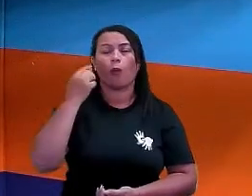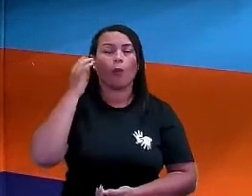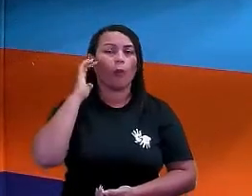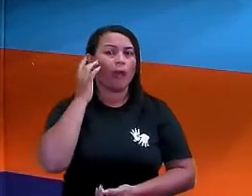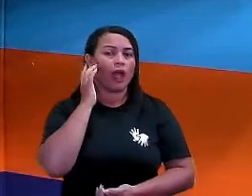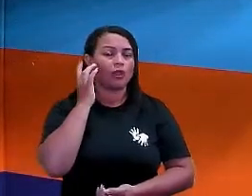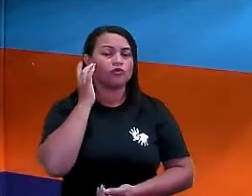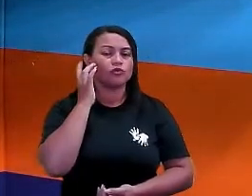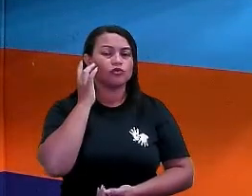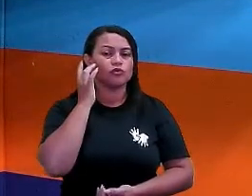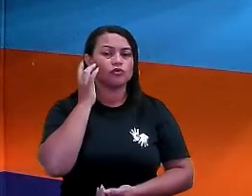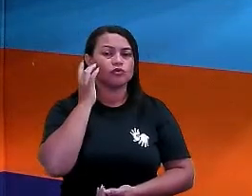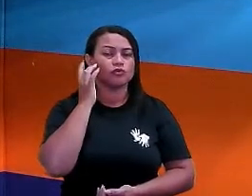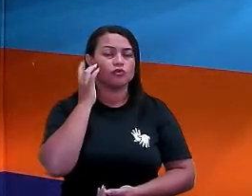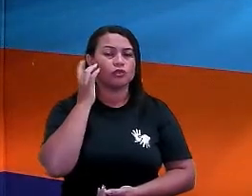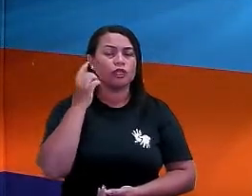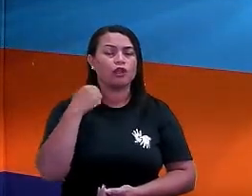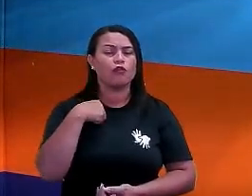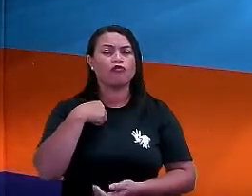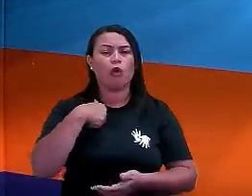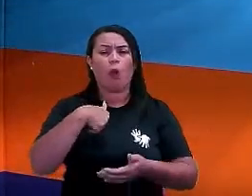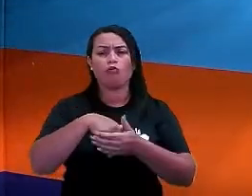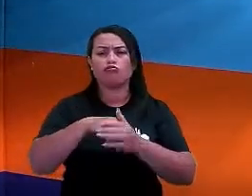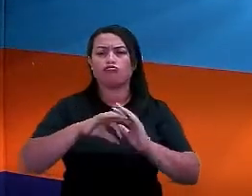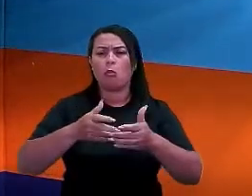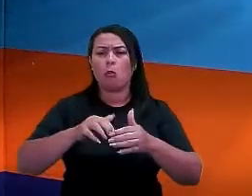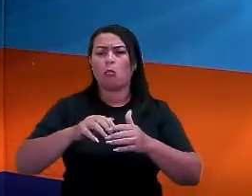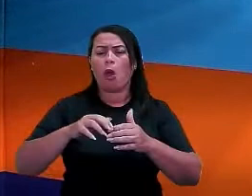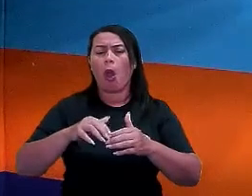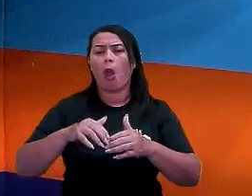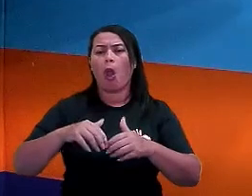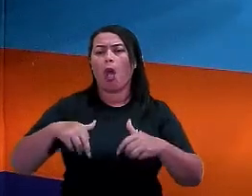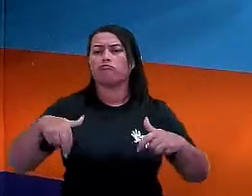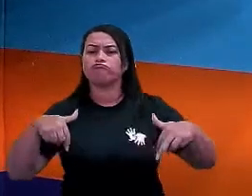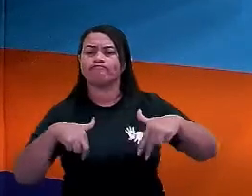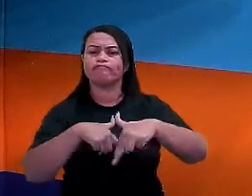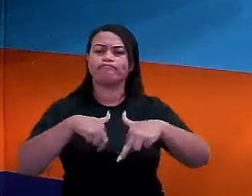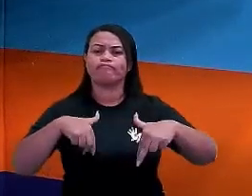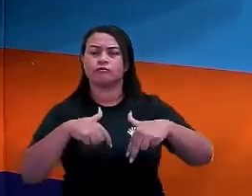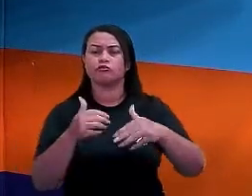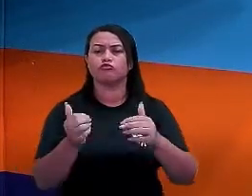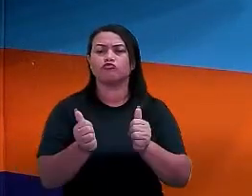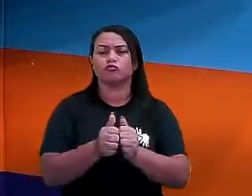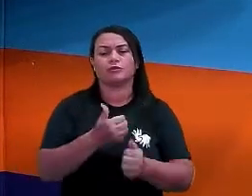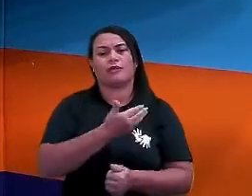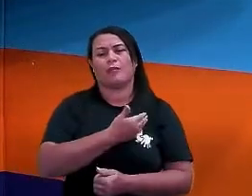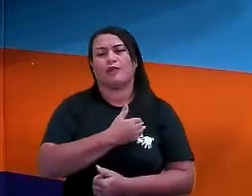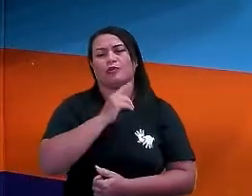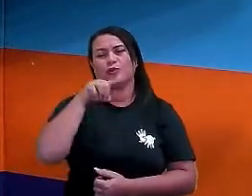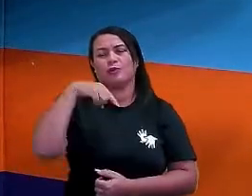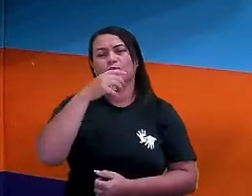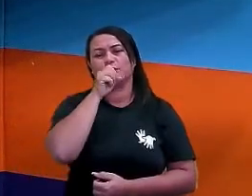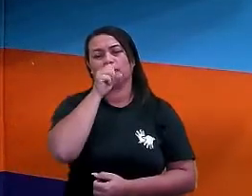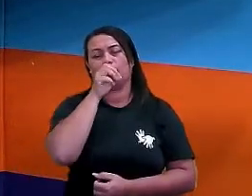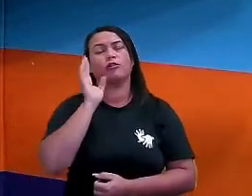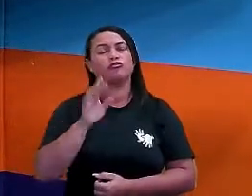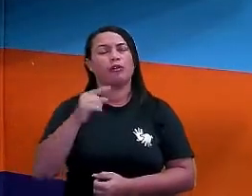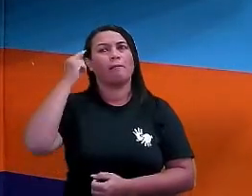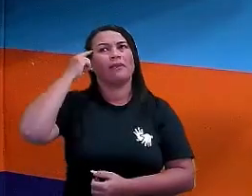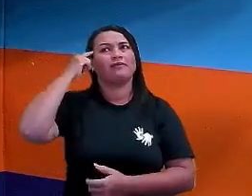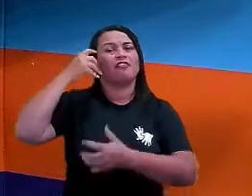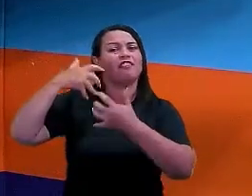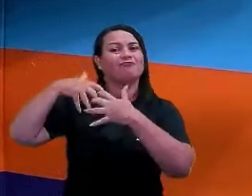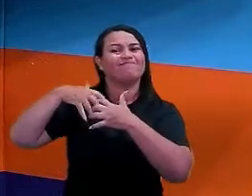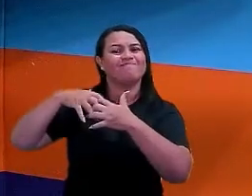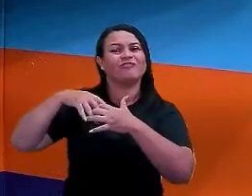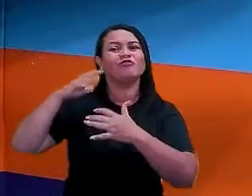vou, né, jogar futebol com os meus amigos no próximo sábado. Vejam, ação planejada.